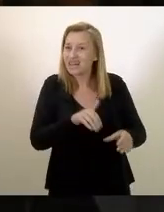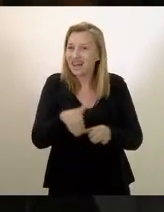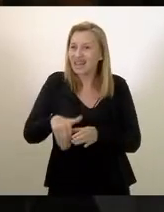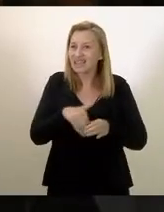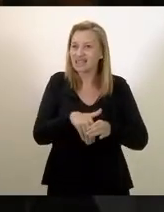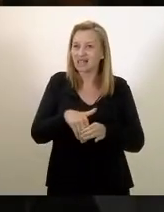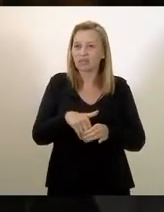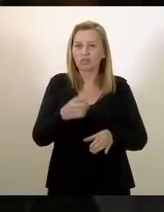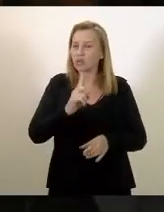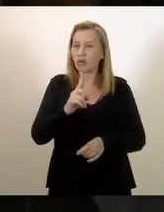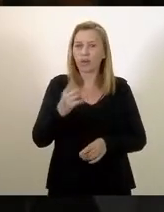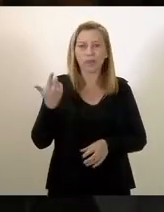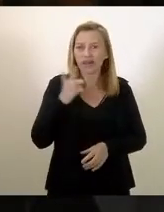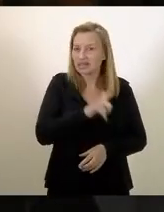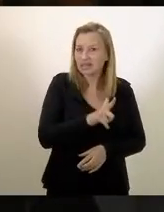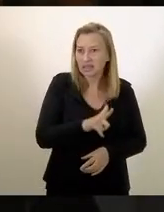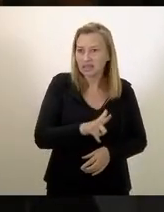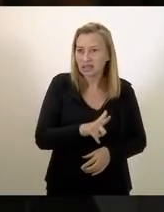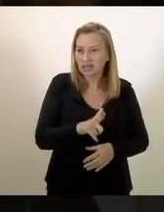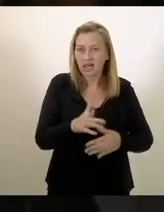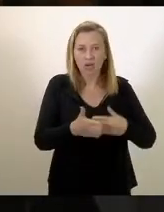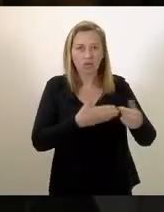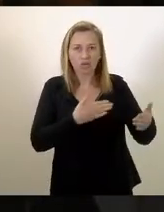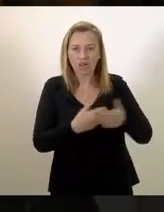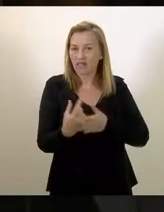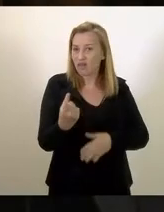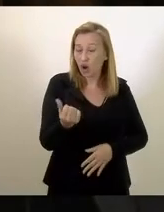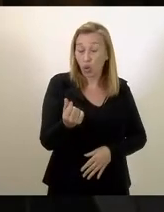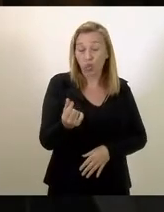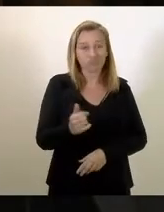não é para ser ganha a qualquer preço